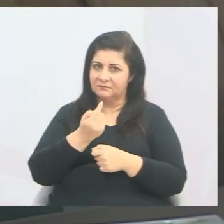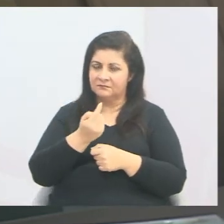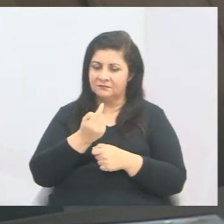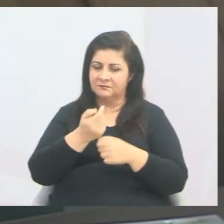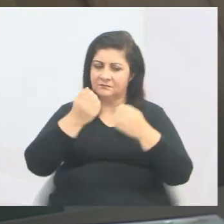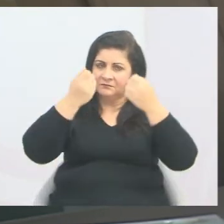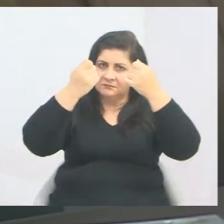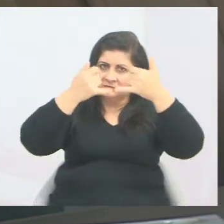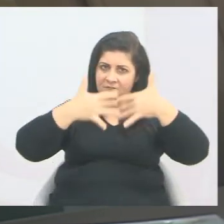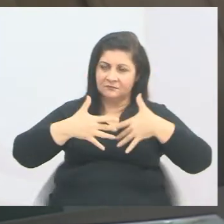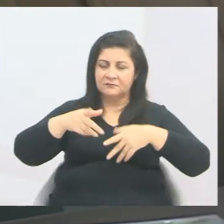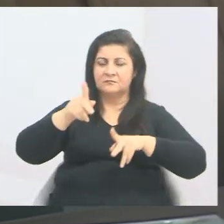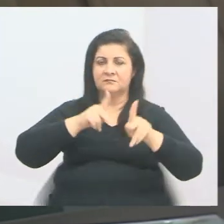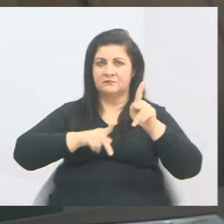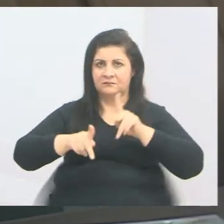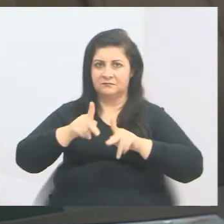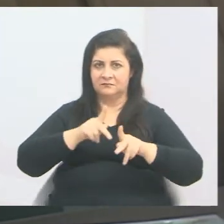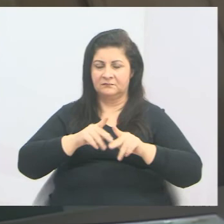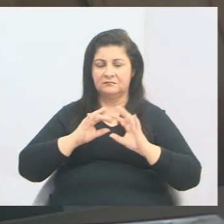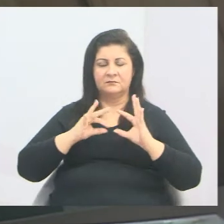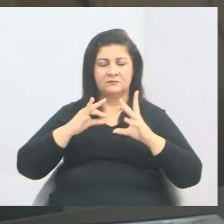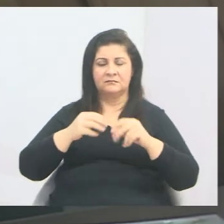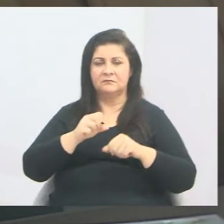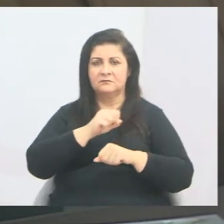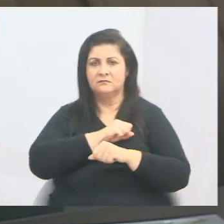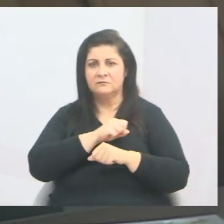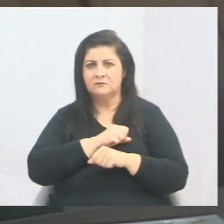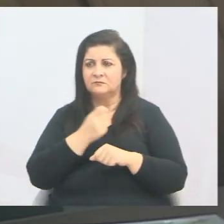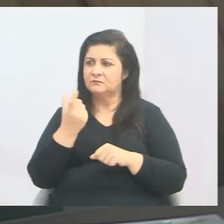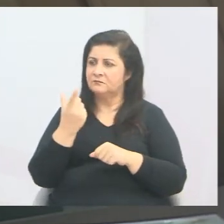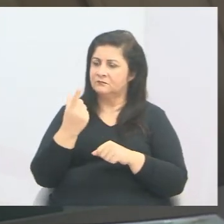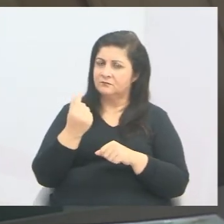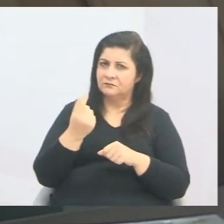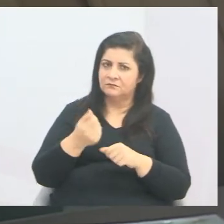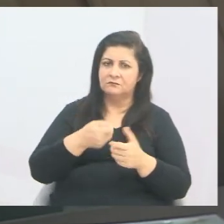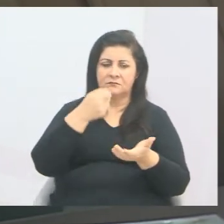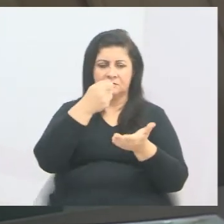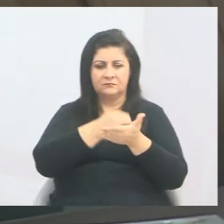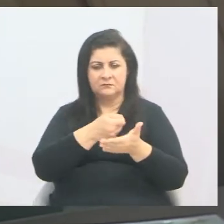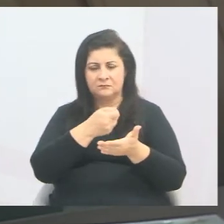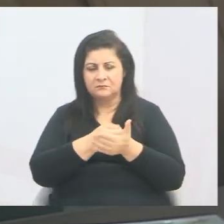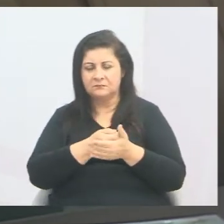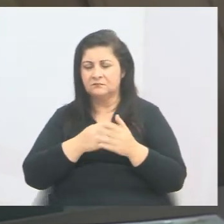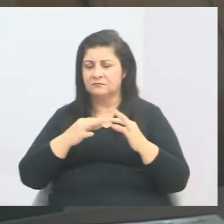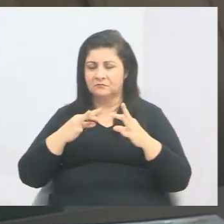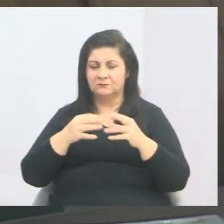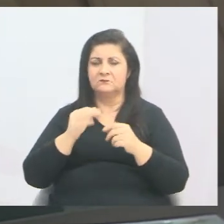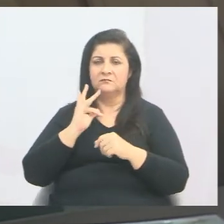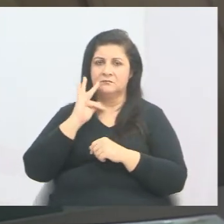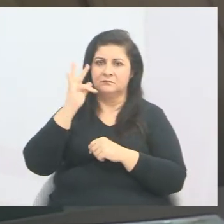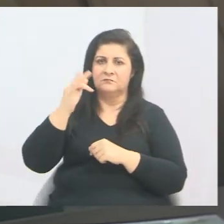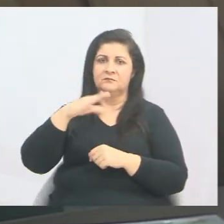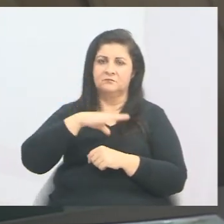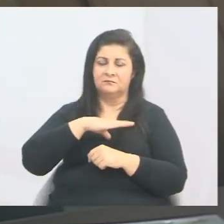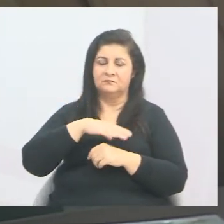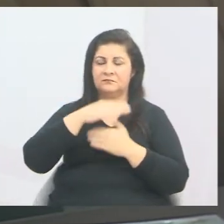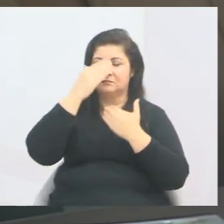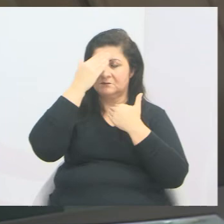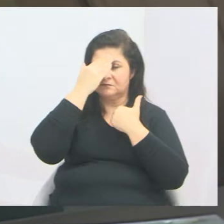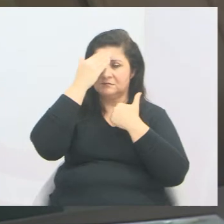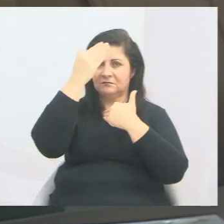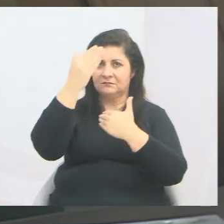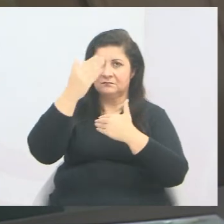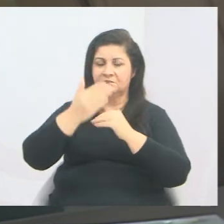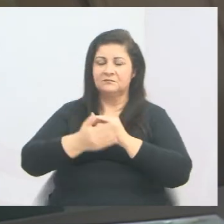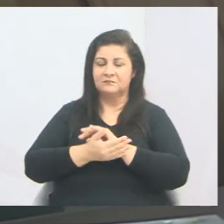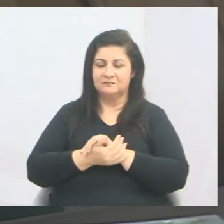para a população esses números de arrecadação, investimento para o futuro da nossa cidade. Obrigado a você